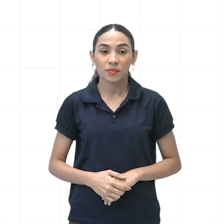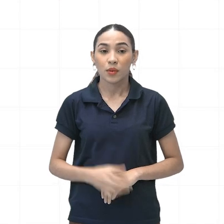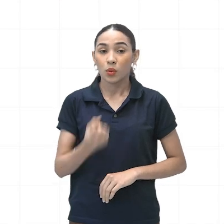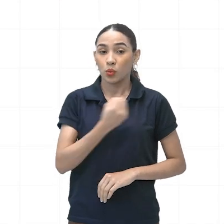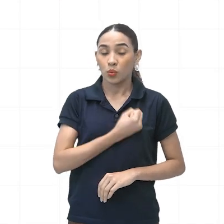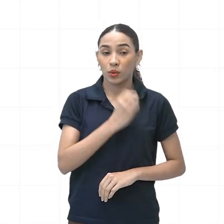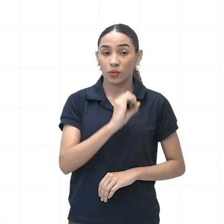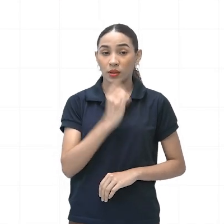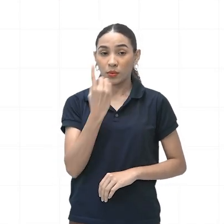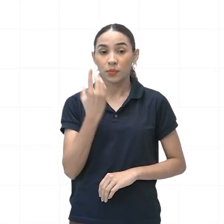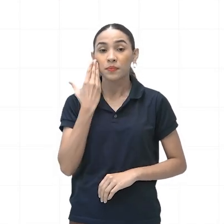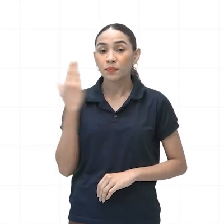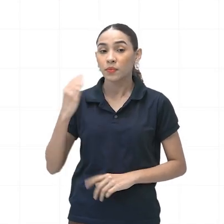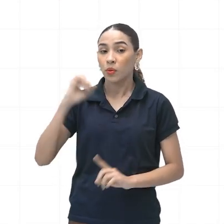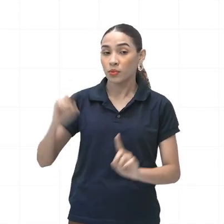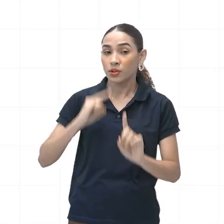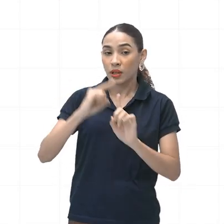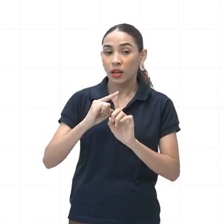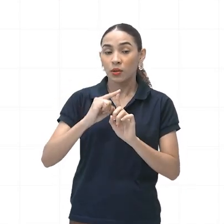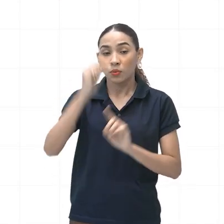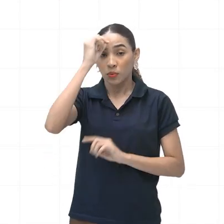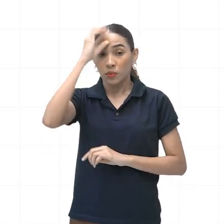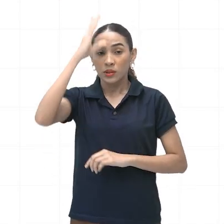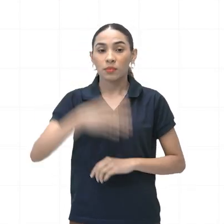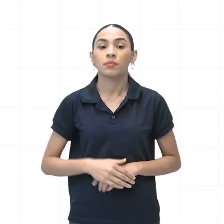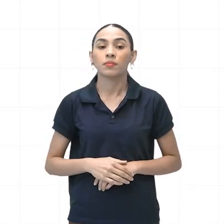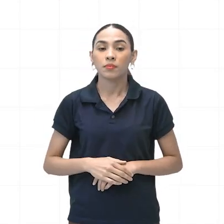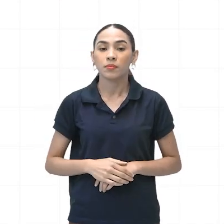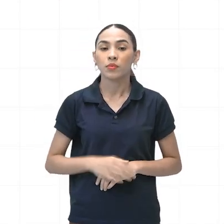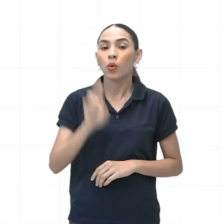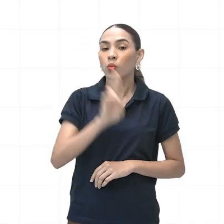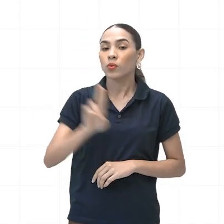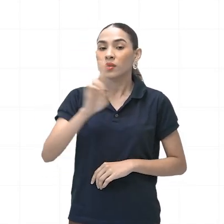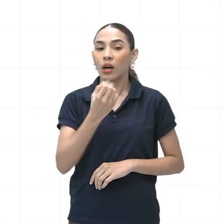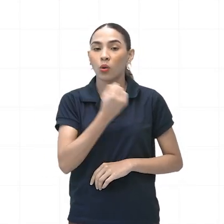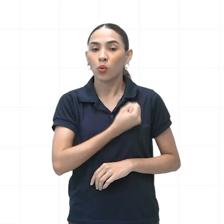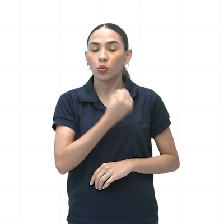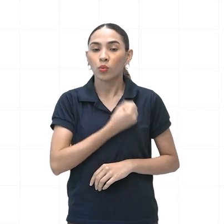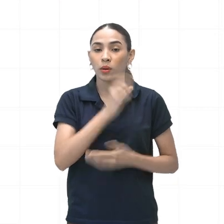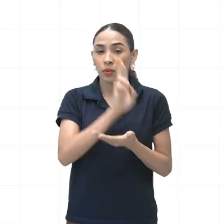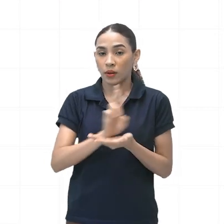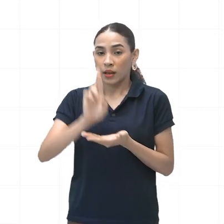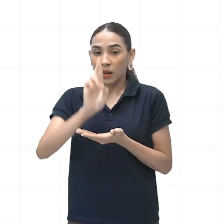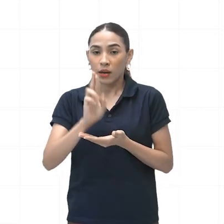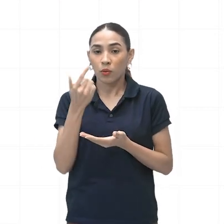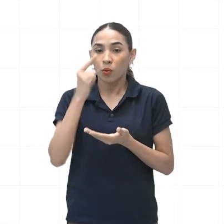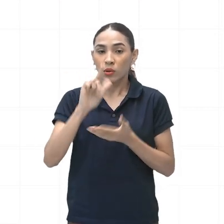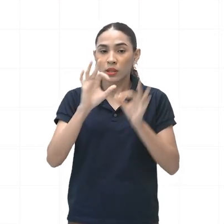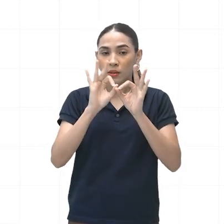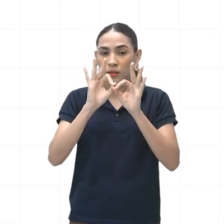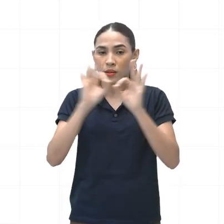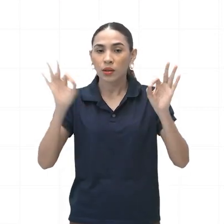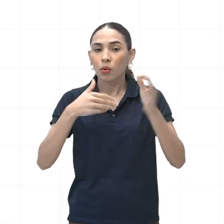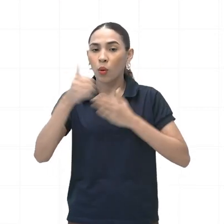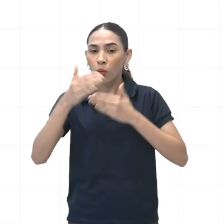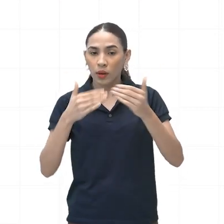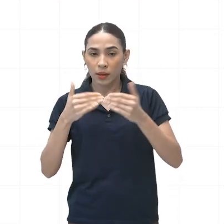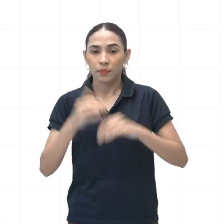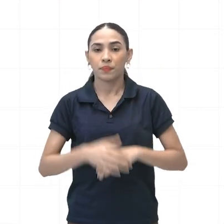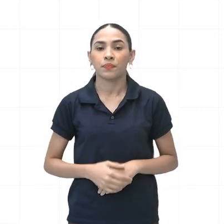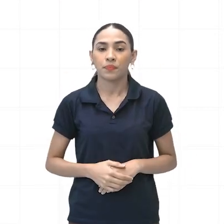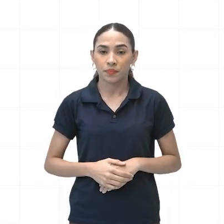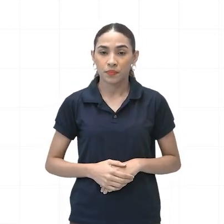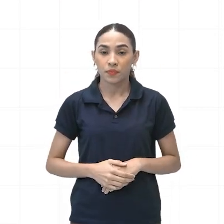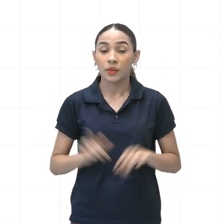Aula de número 1, objeto de conhecimento, necessidade dos números reais para medir qualquer segmento de